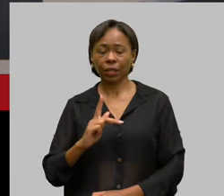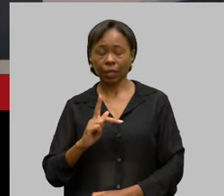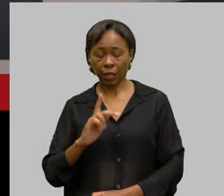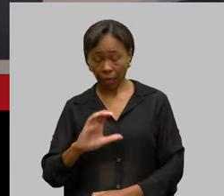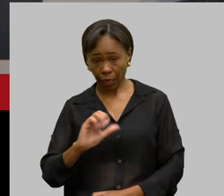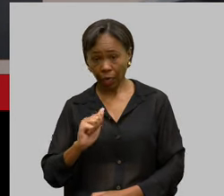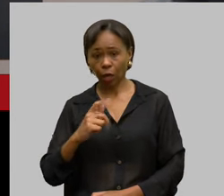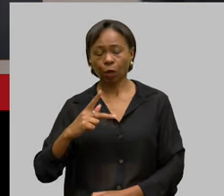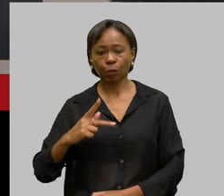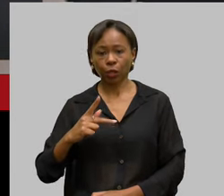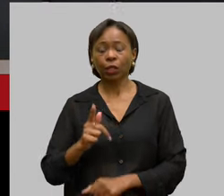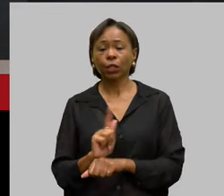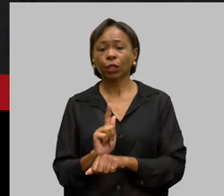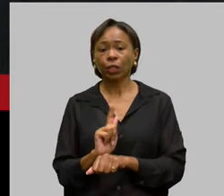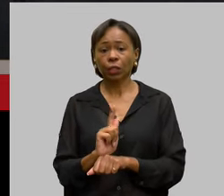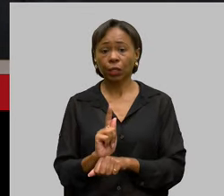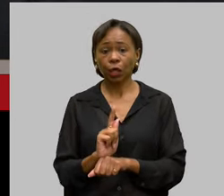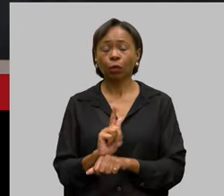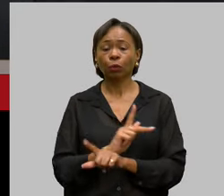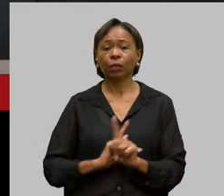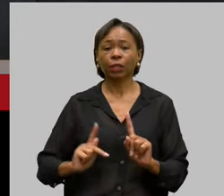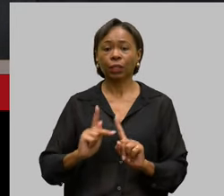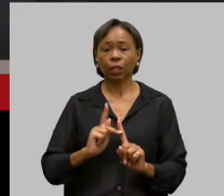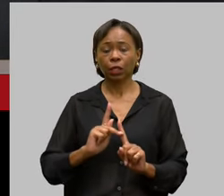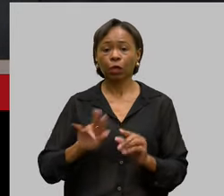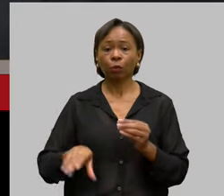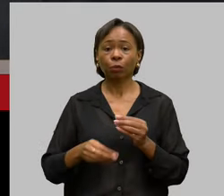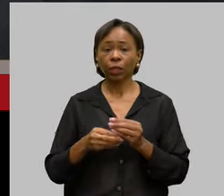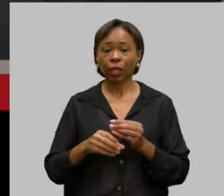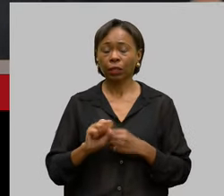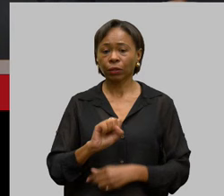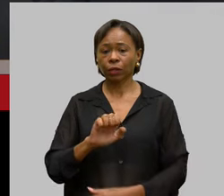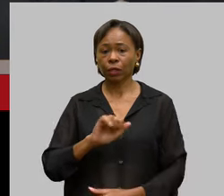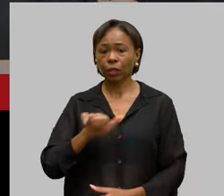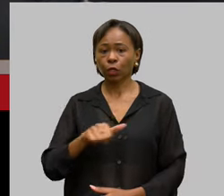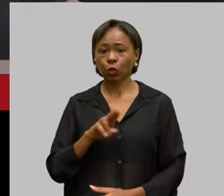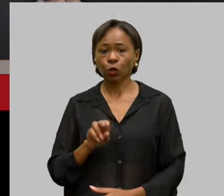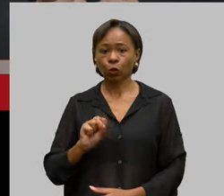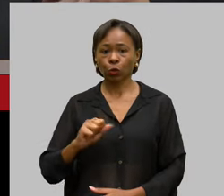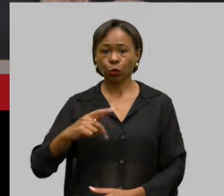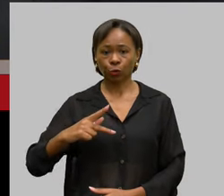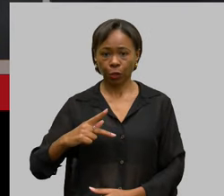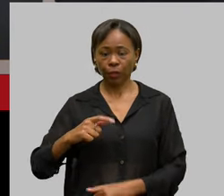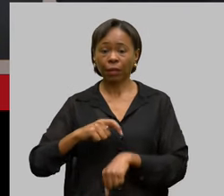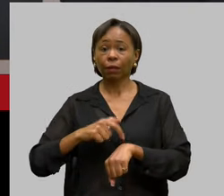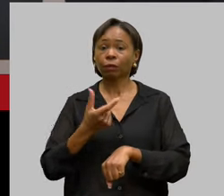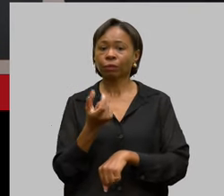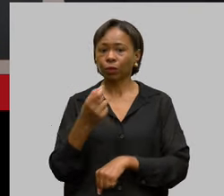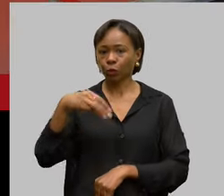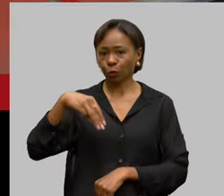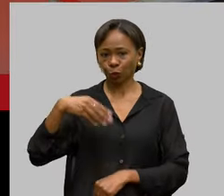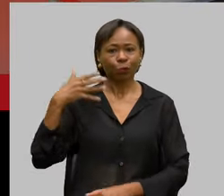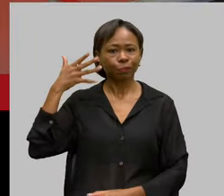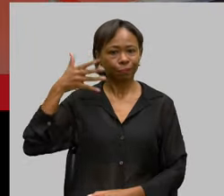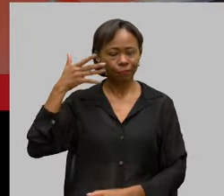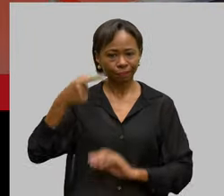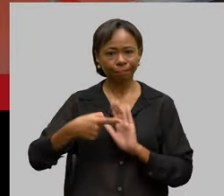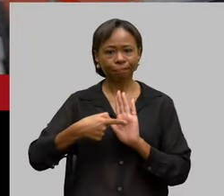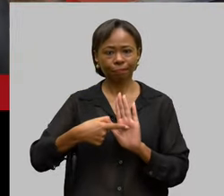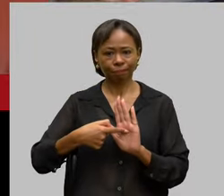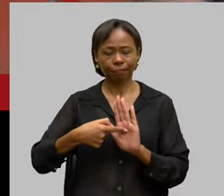complementar pelo cesusc que disporá dos mesmos 20 minutos para suas apresentações